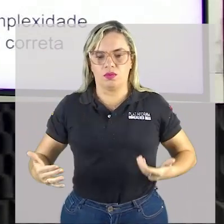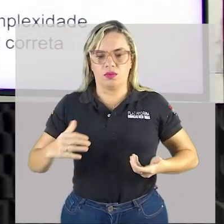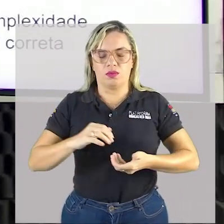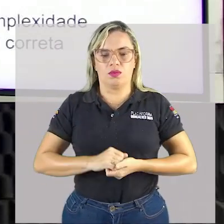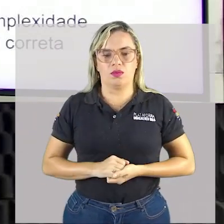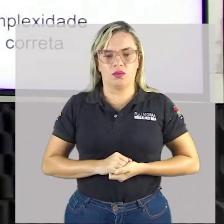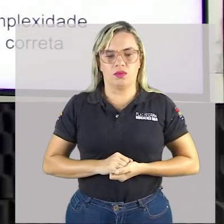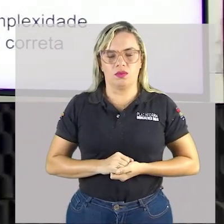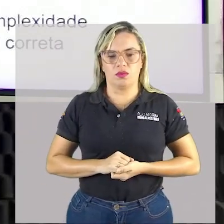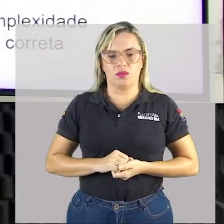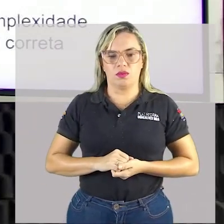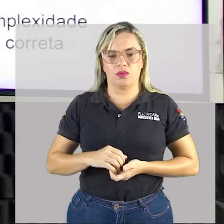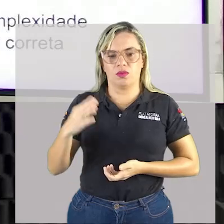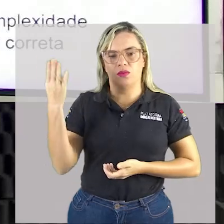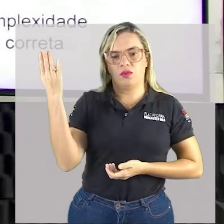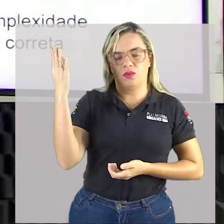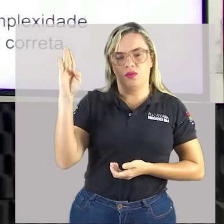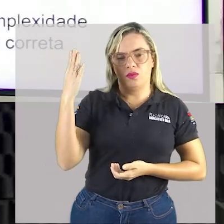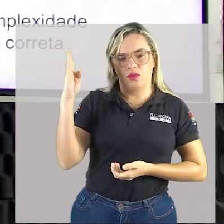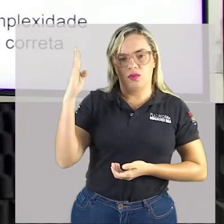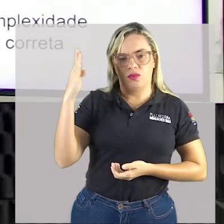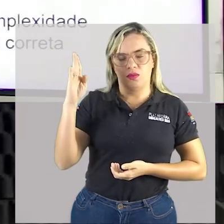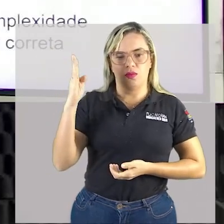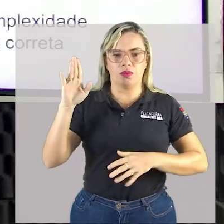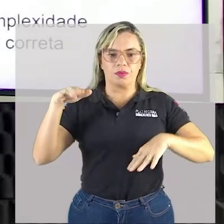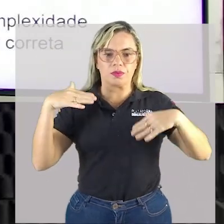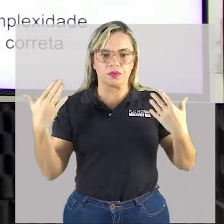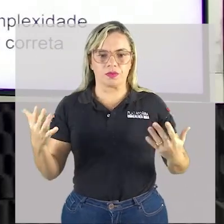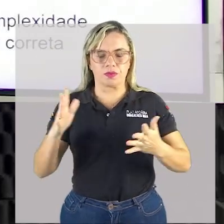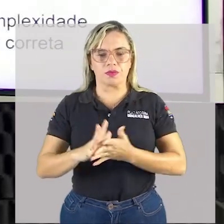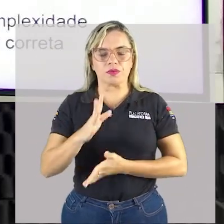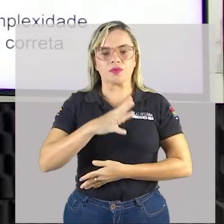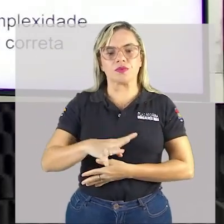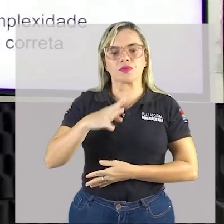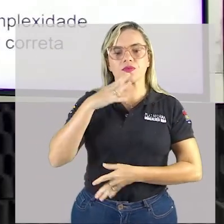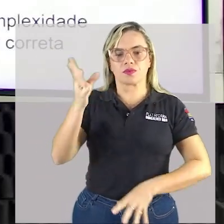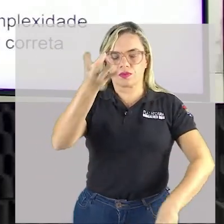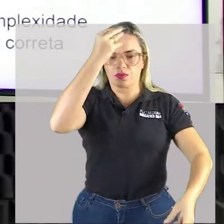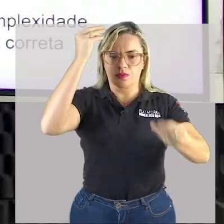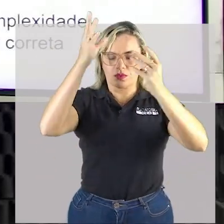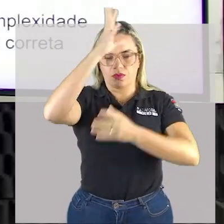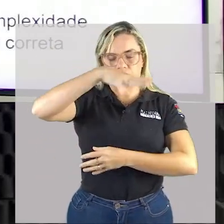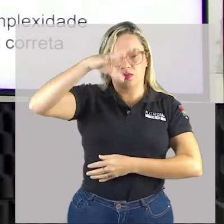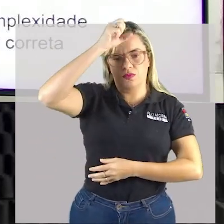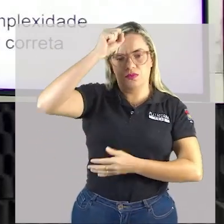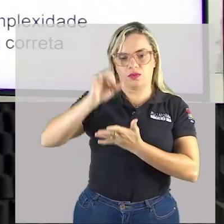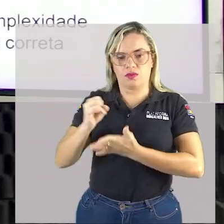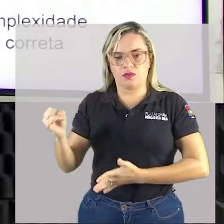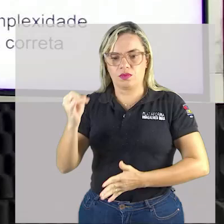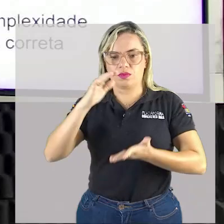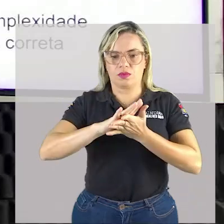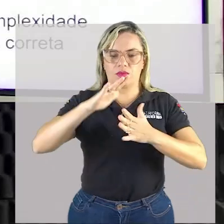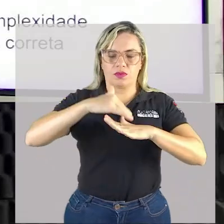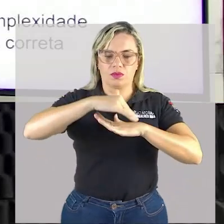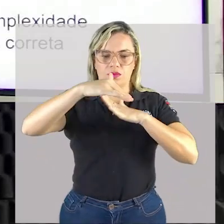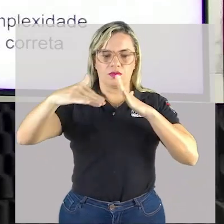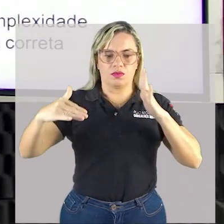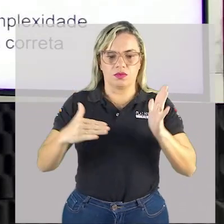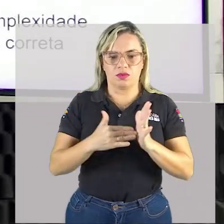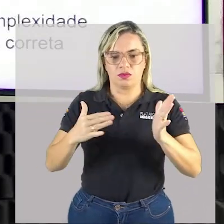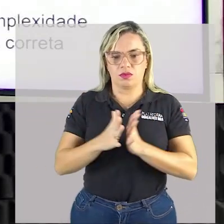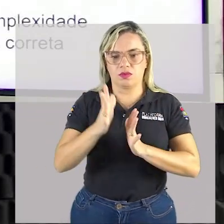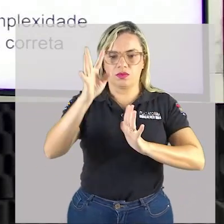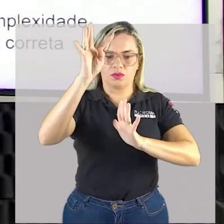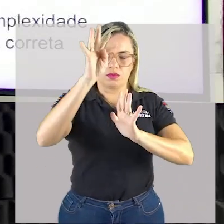Então, a biologia, conhecer a biologia é importante por tudo isso, né?